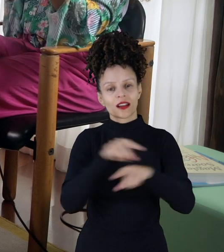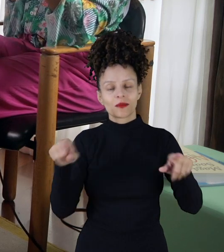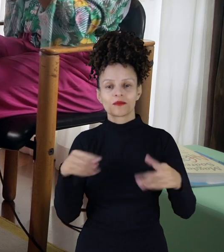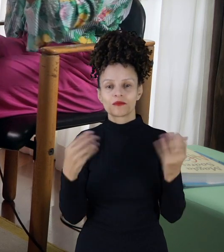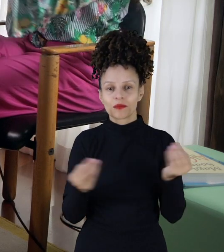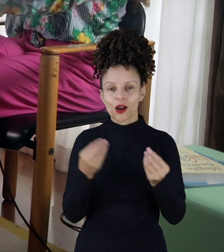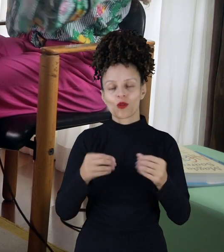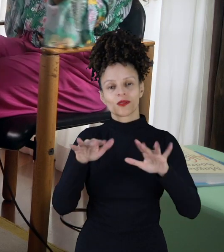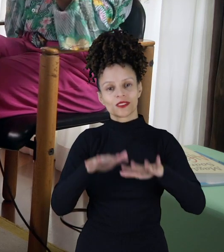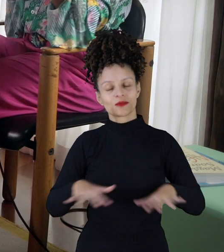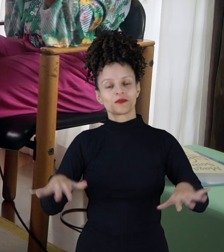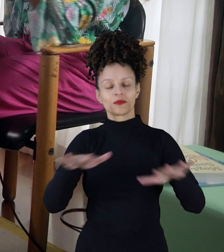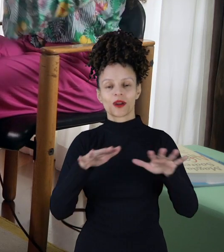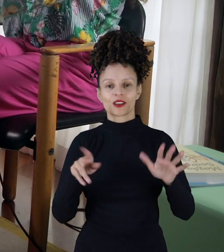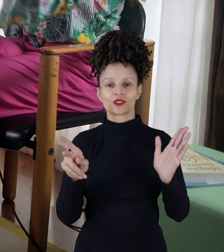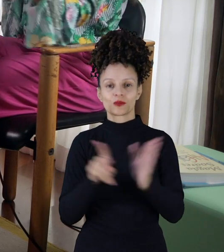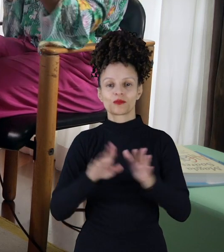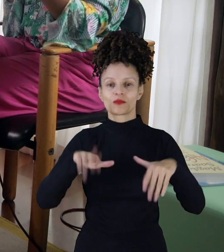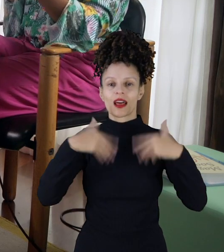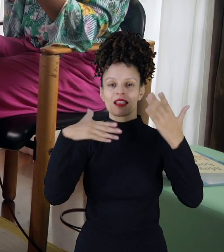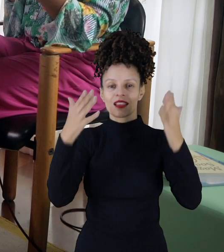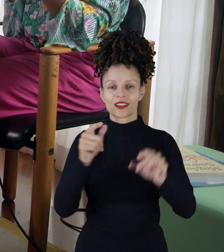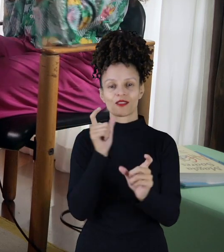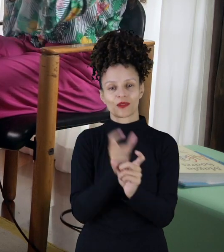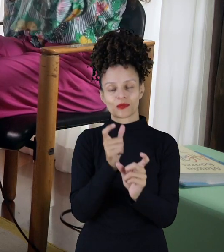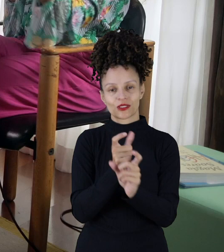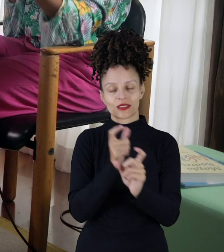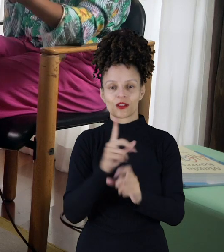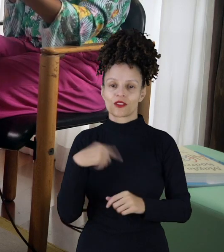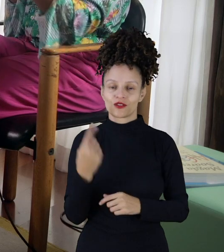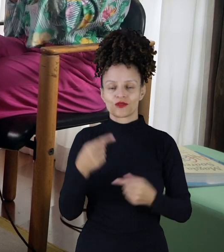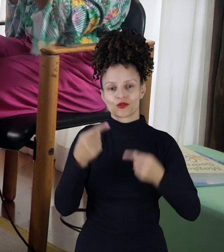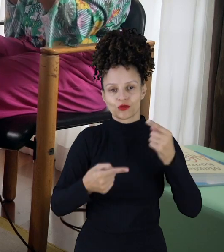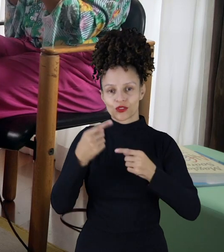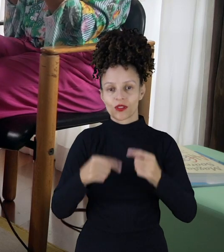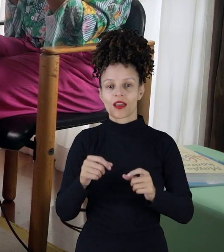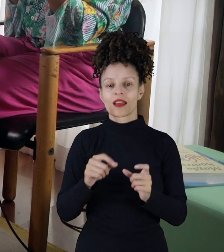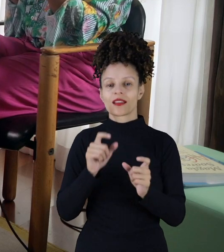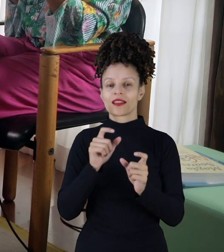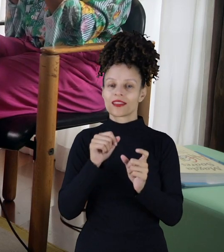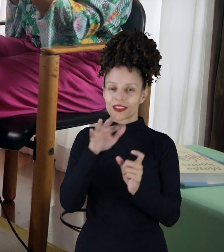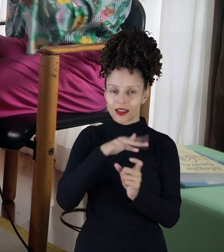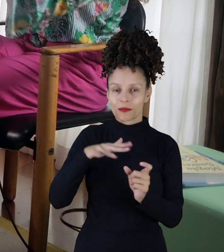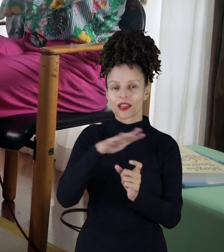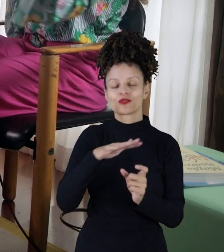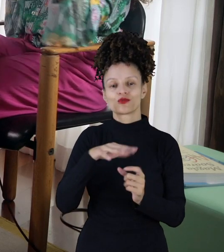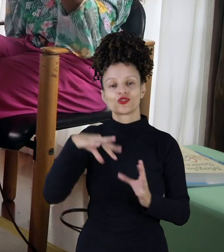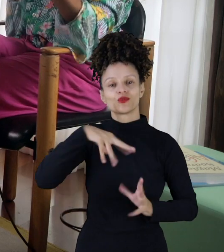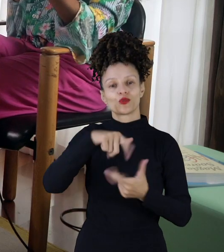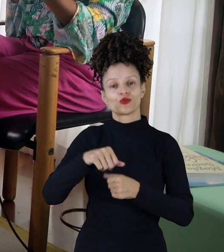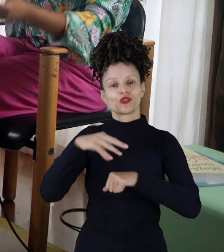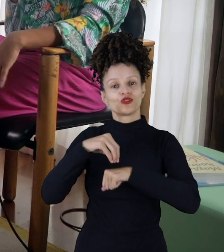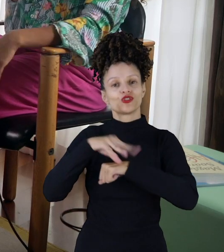indicam aí para entrar dentro desses espaços, né? Para além dessa alfabetização que a gente está dizendo, para esse letramento